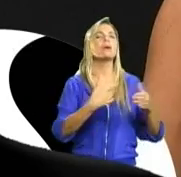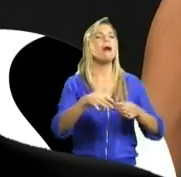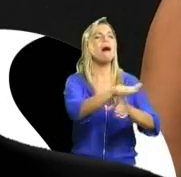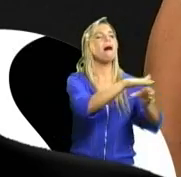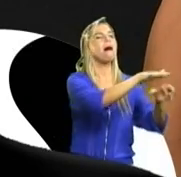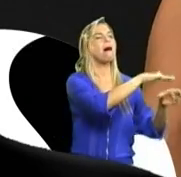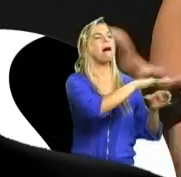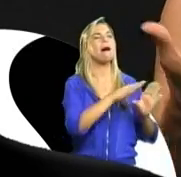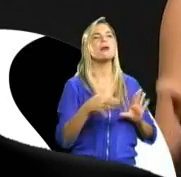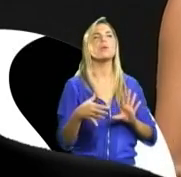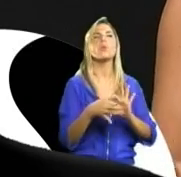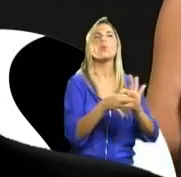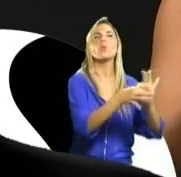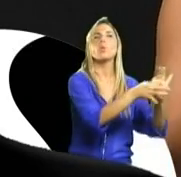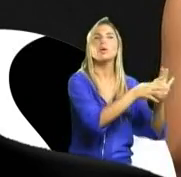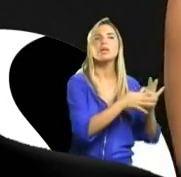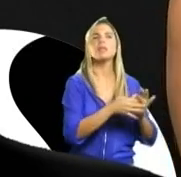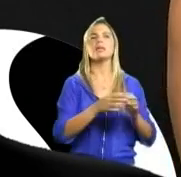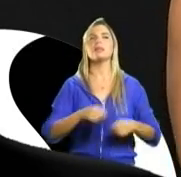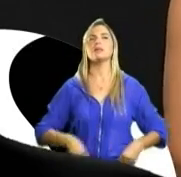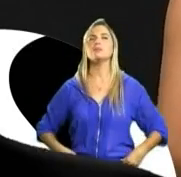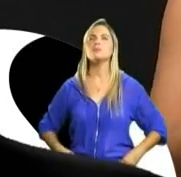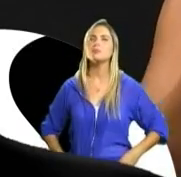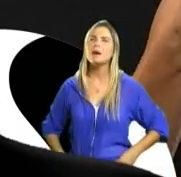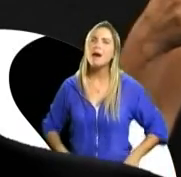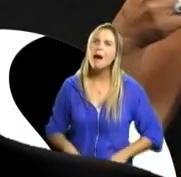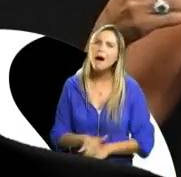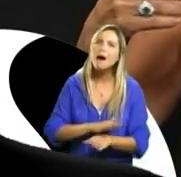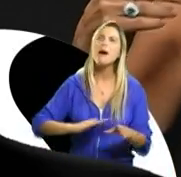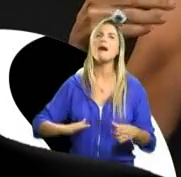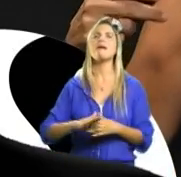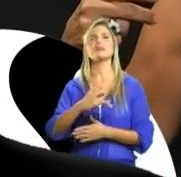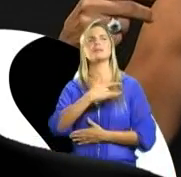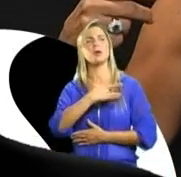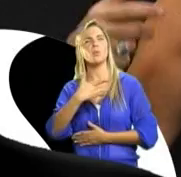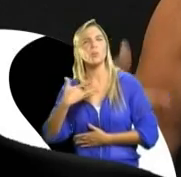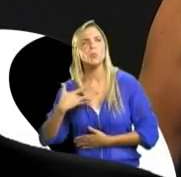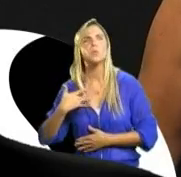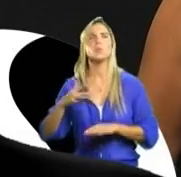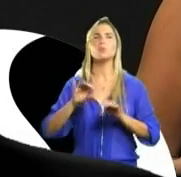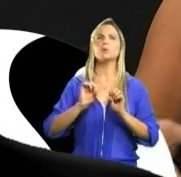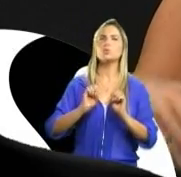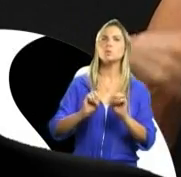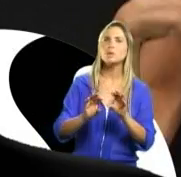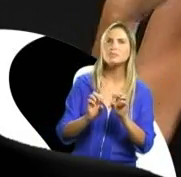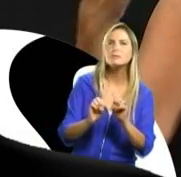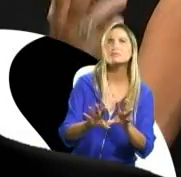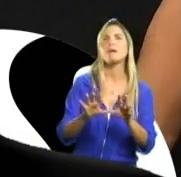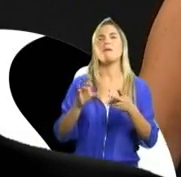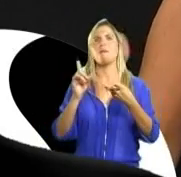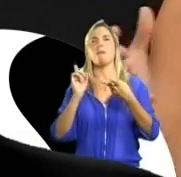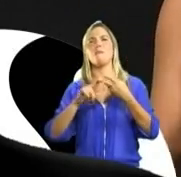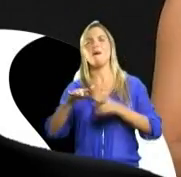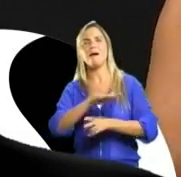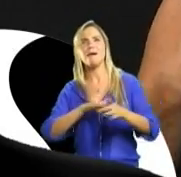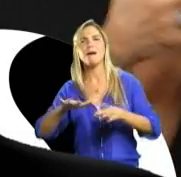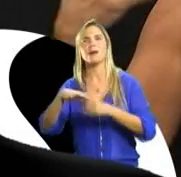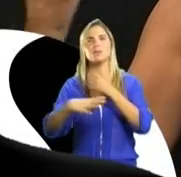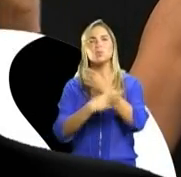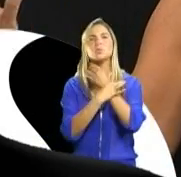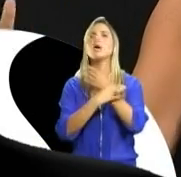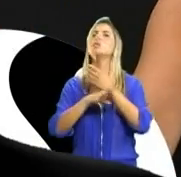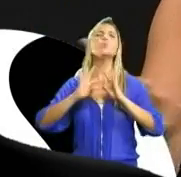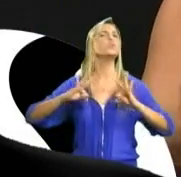tanto saúde, educação, segurança pública, desenvolvimento social, as áreas sociais sentam